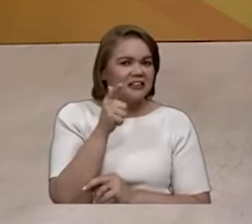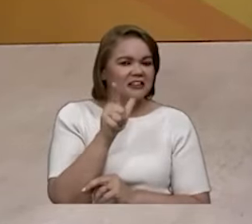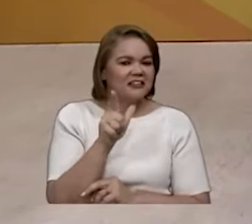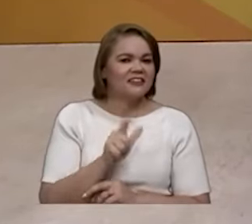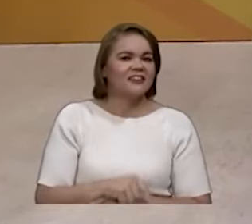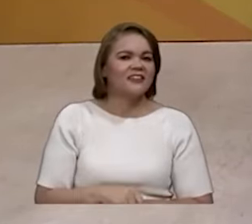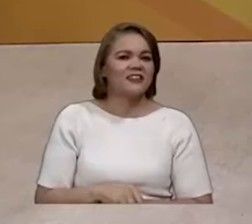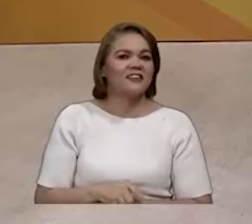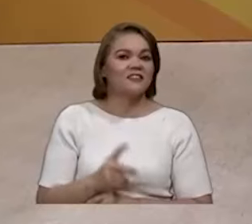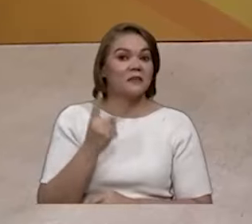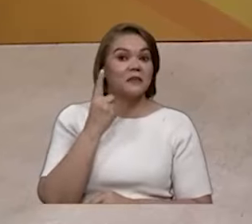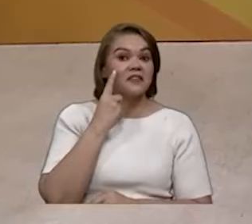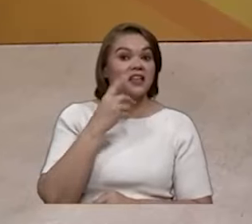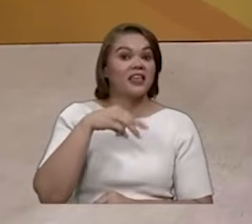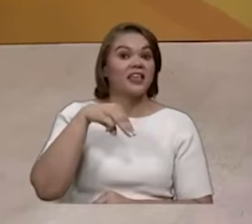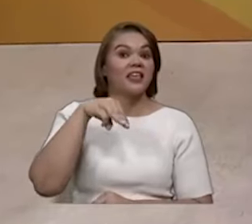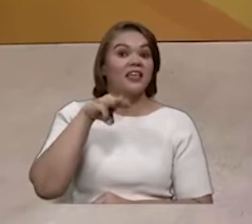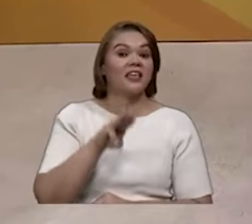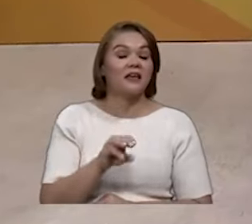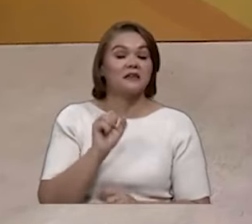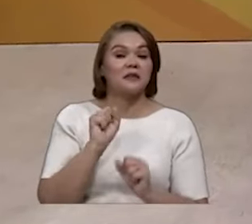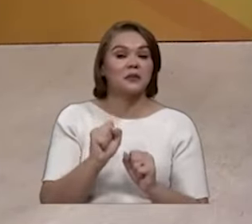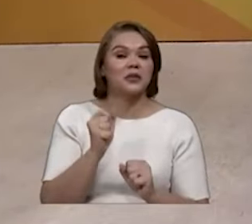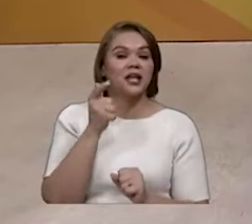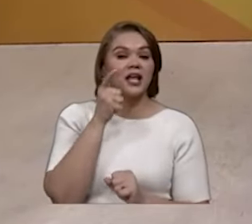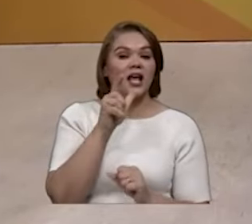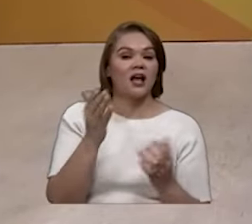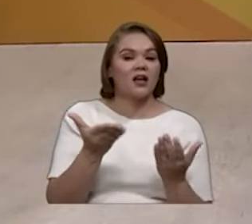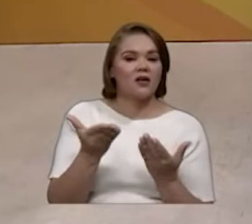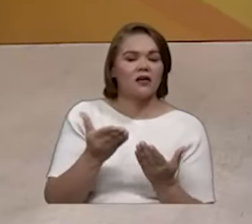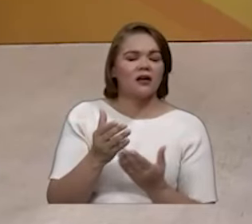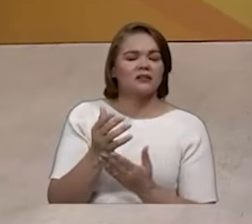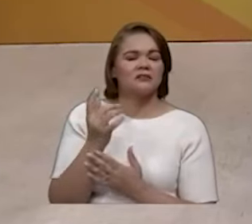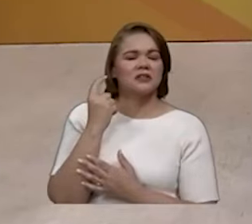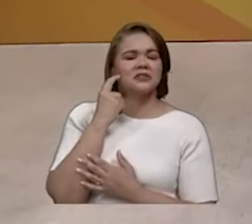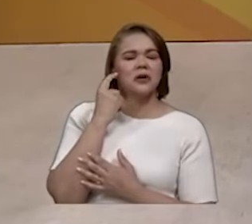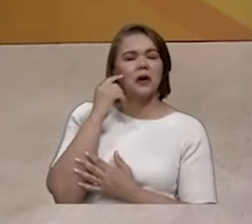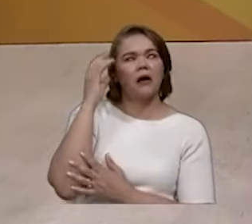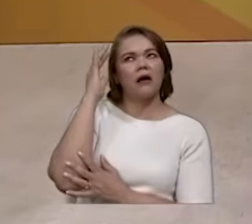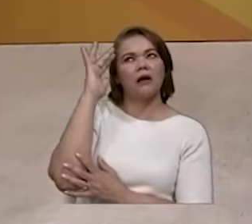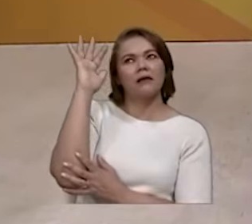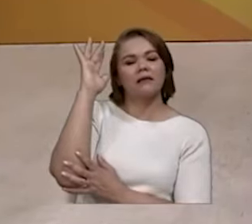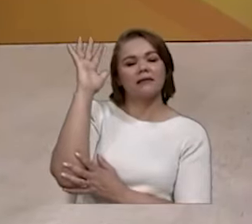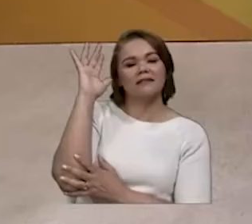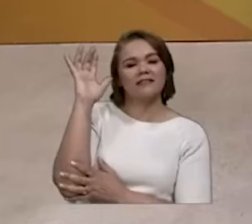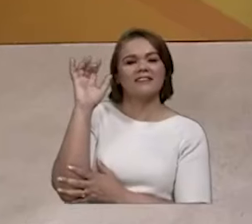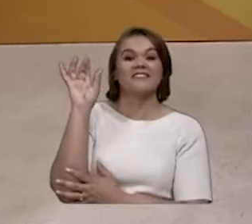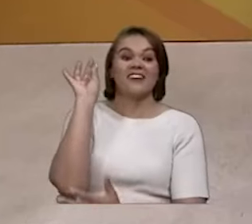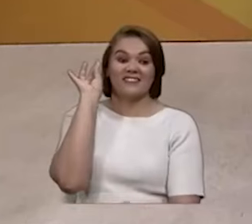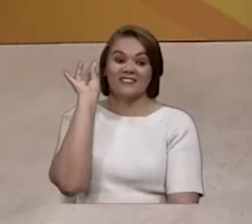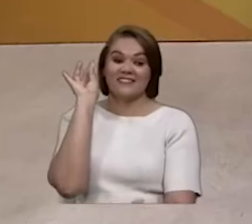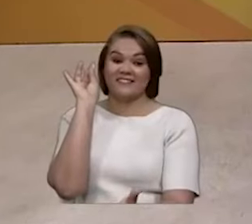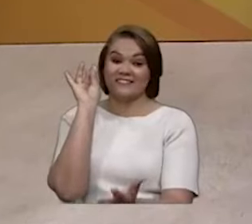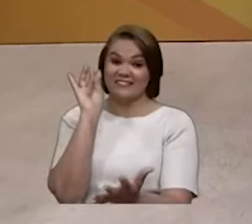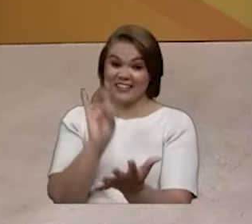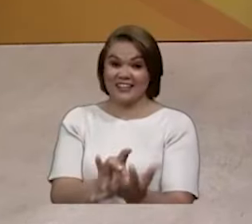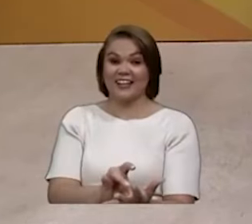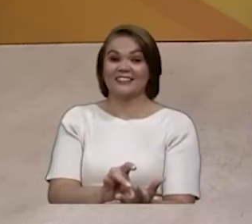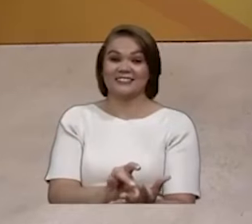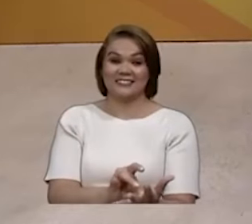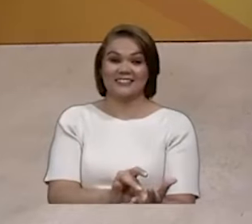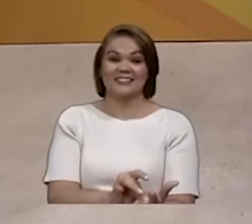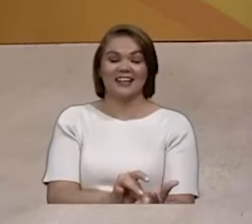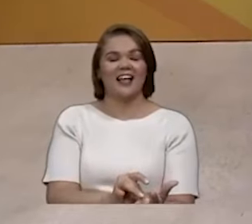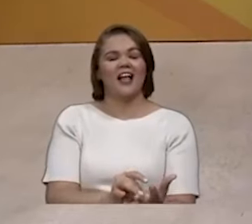Vamos ver quem vai poder realizar agora. Não deixar ficar só assim no imaginário. Vai virar realização, vai